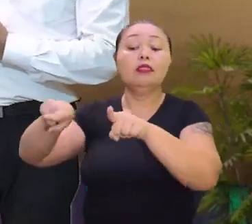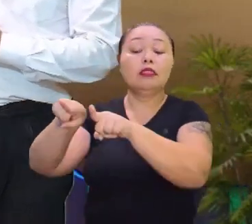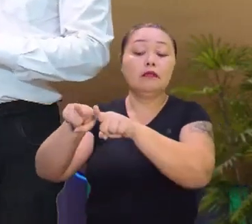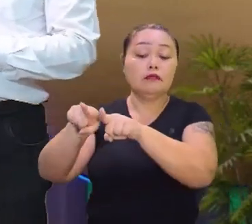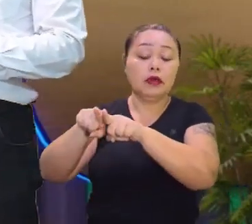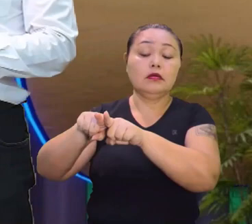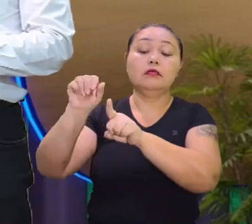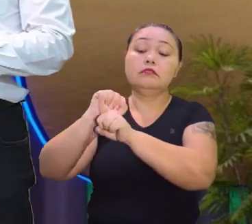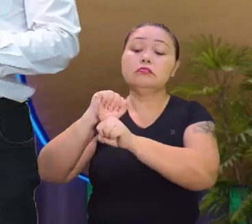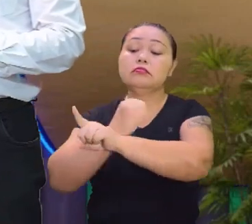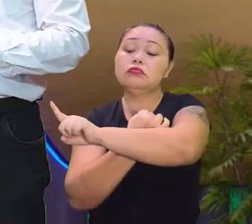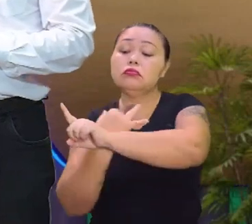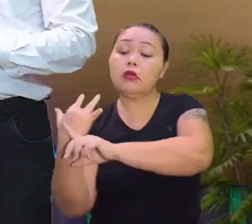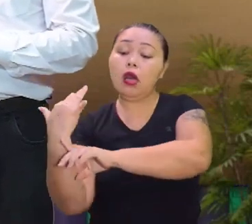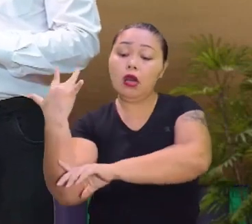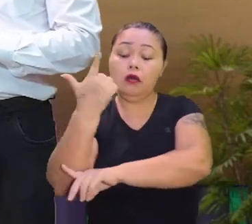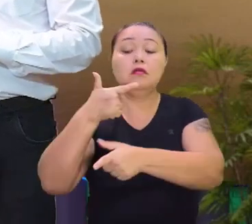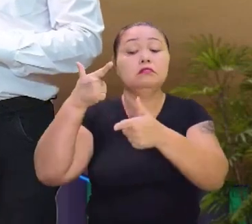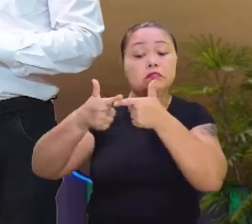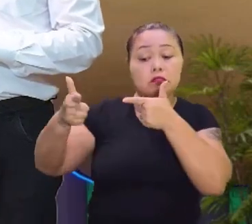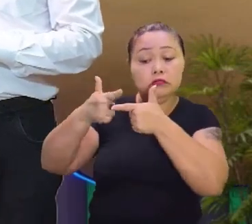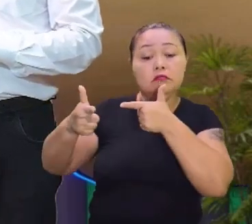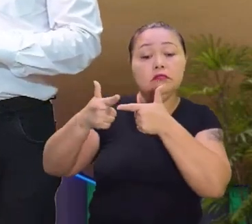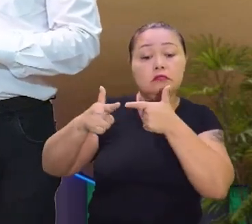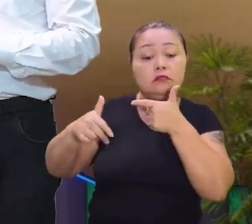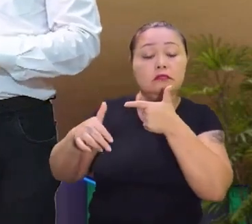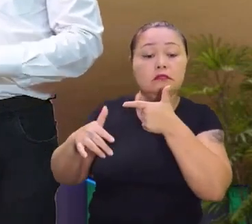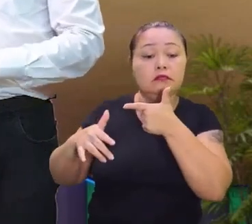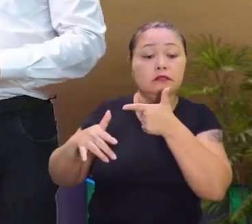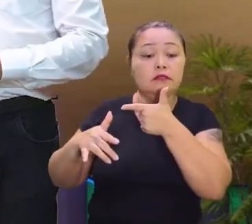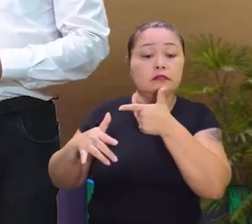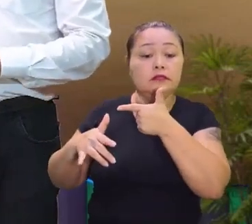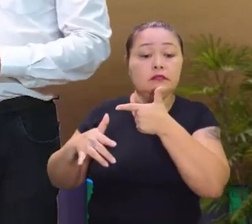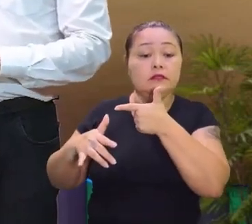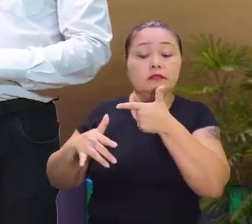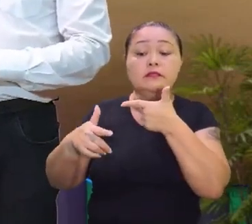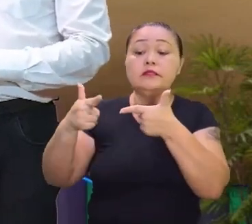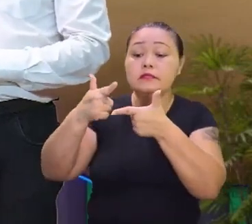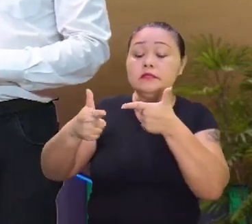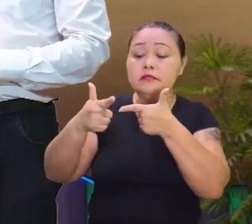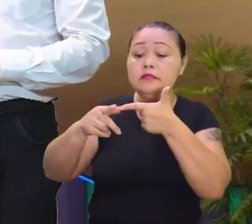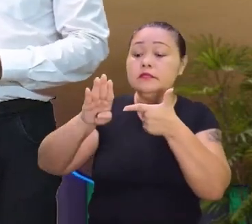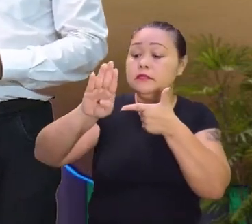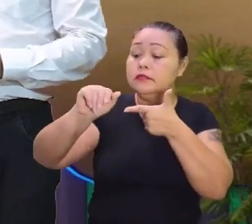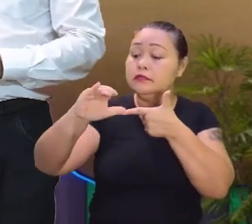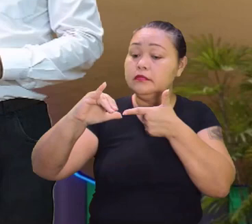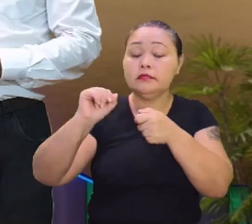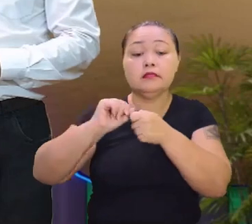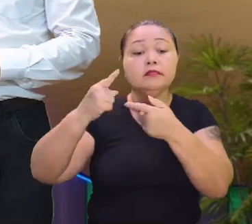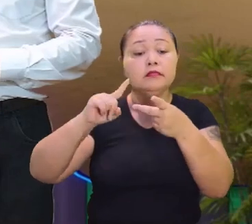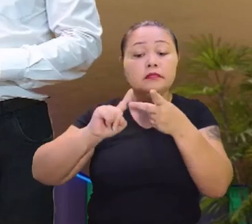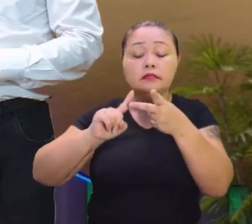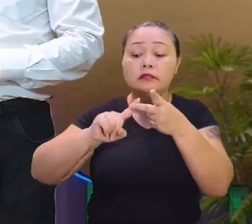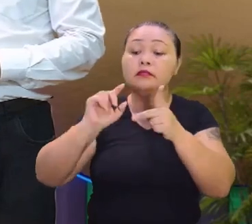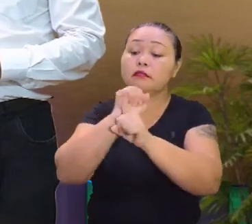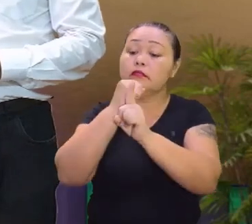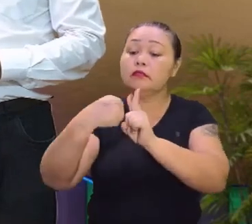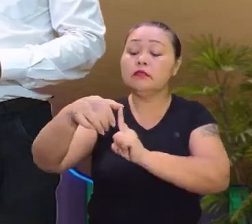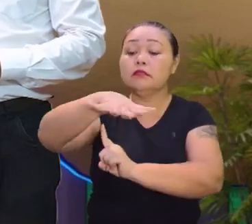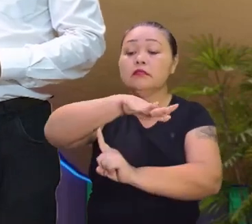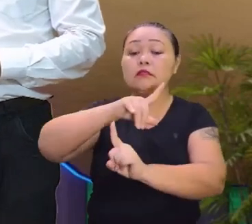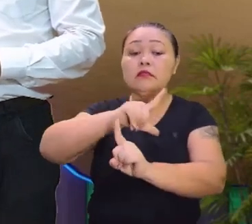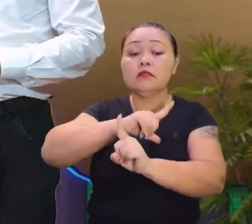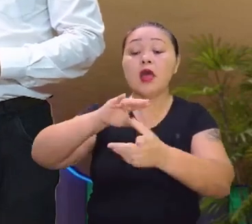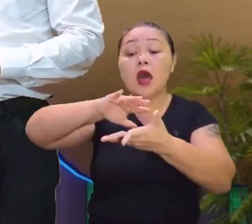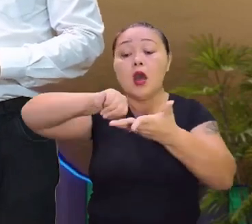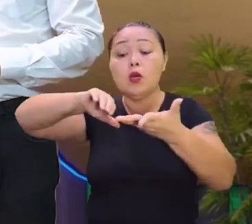retratado agora. O ambiental, principalmente aí com a questão vamos colocar, desse impacto na bacia, e o social, muitas das